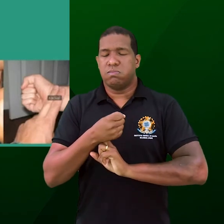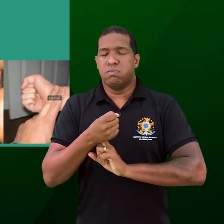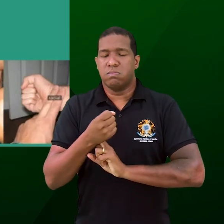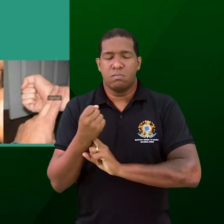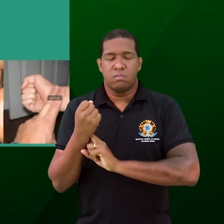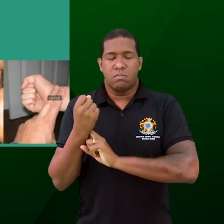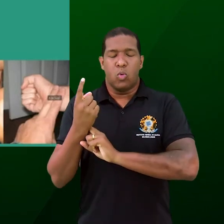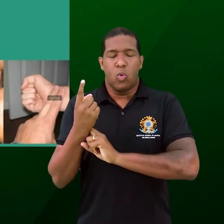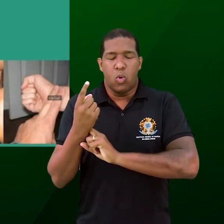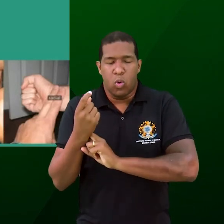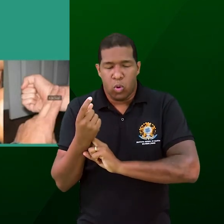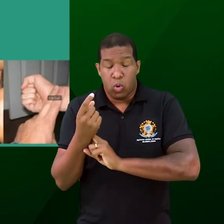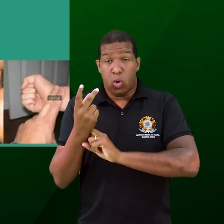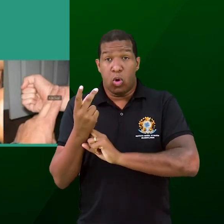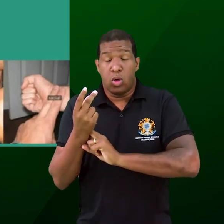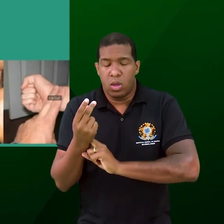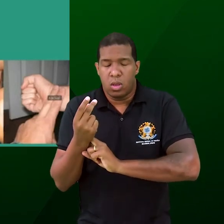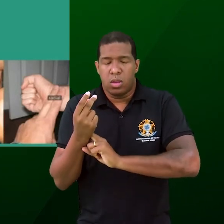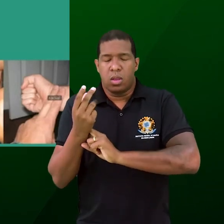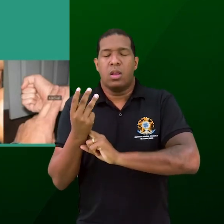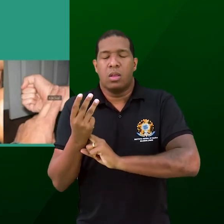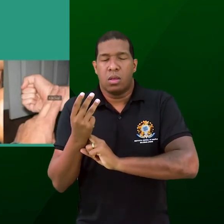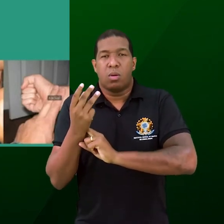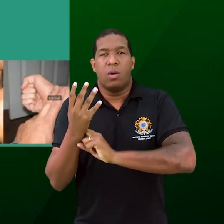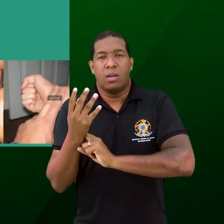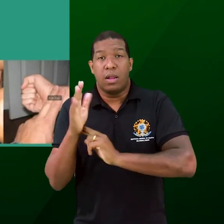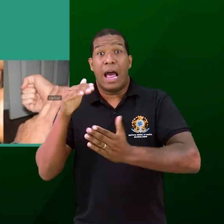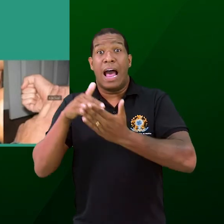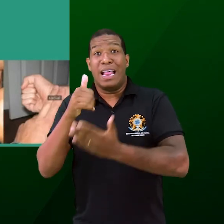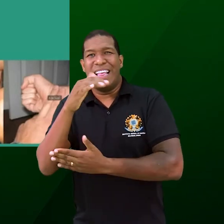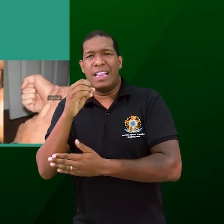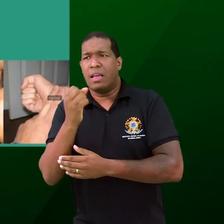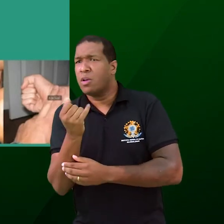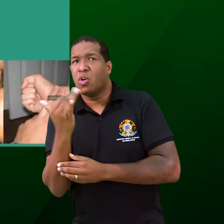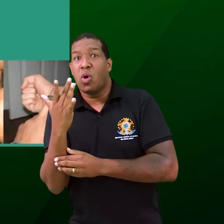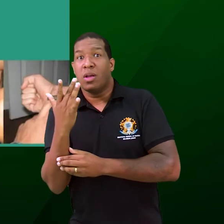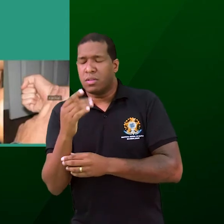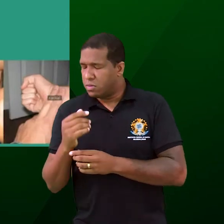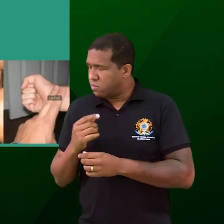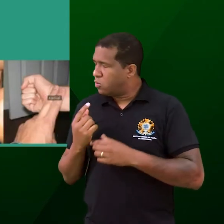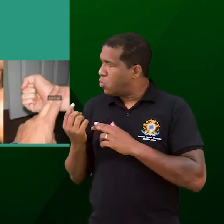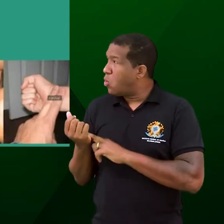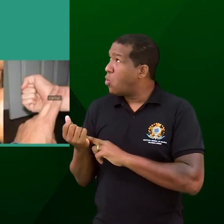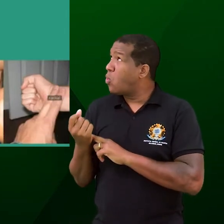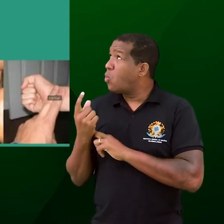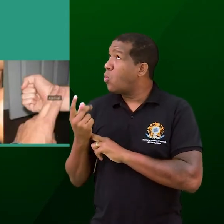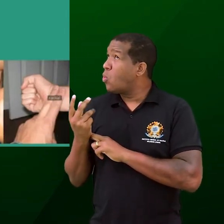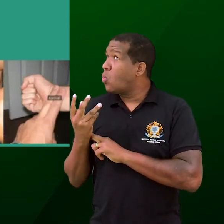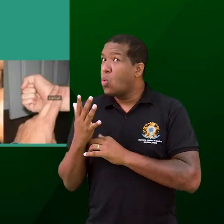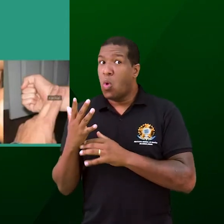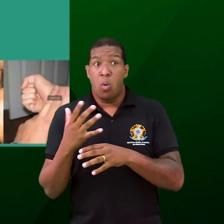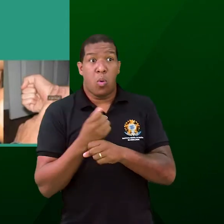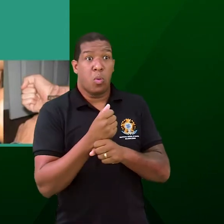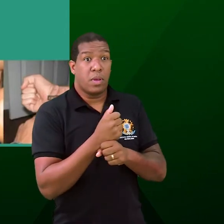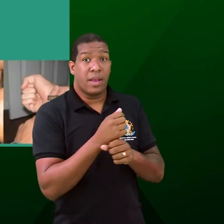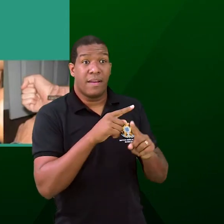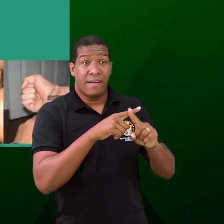desvio padrão, ou seja, para mais ou para menos, né, ela pode variar. Mas se a gente não tem condições de ir lá e fazer